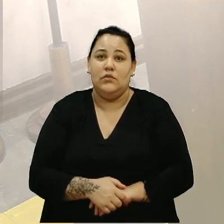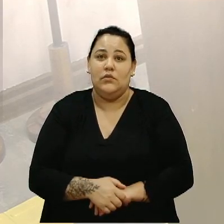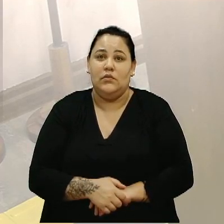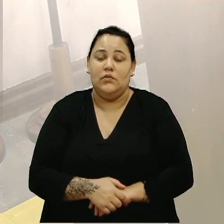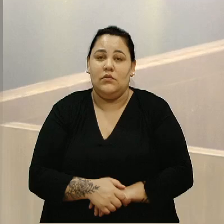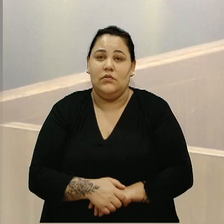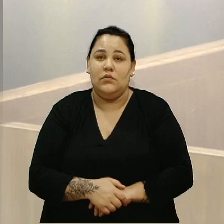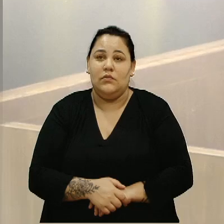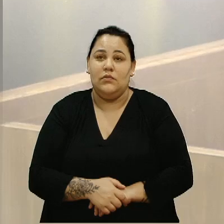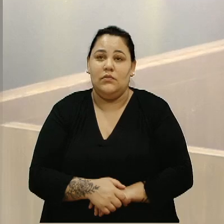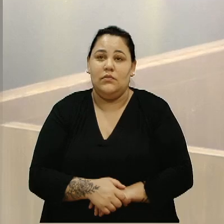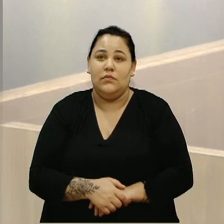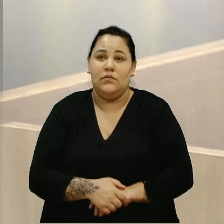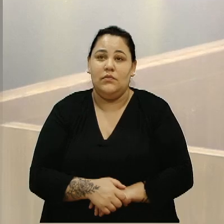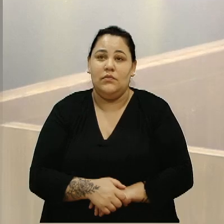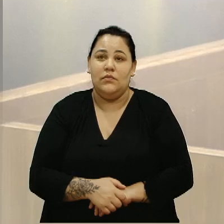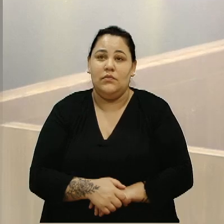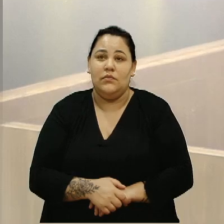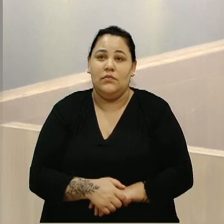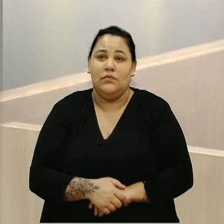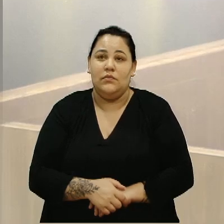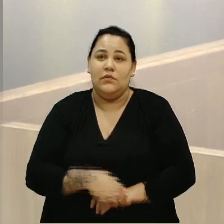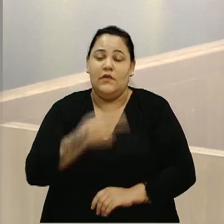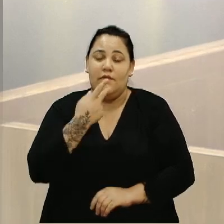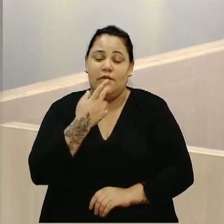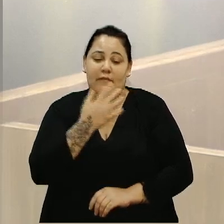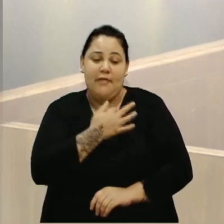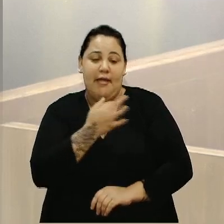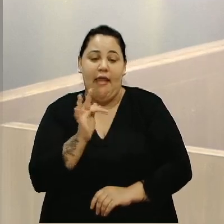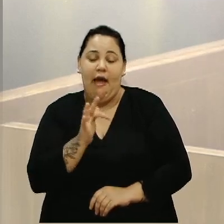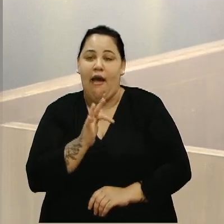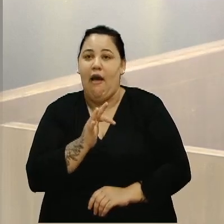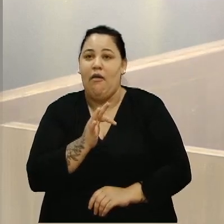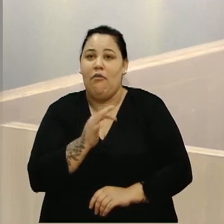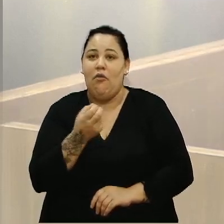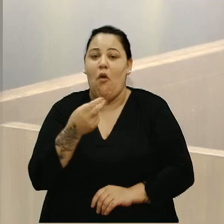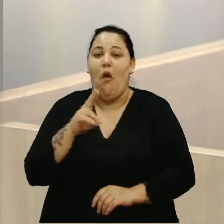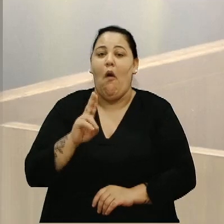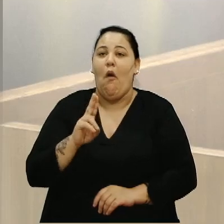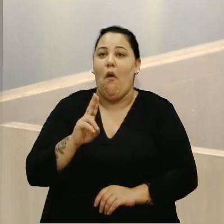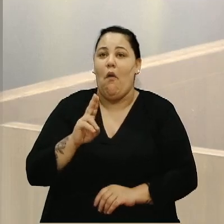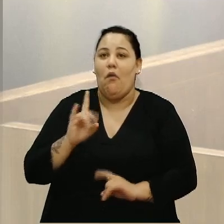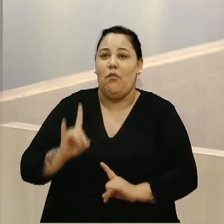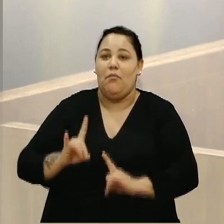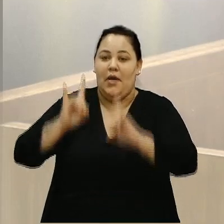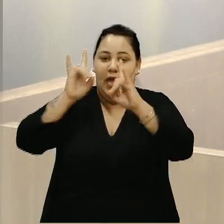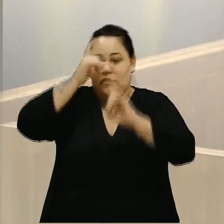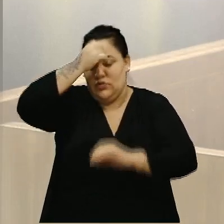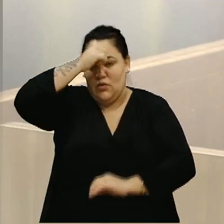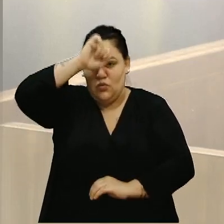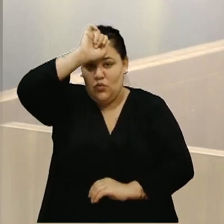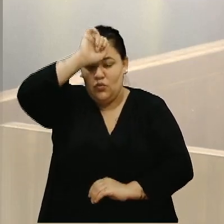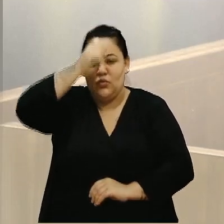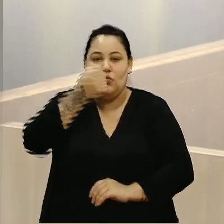a questão se vai ser federalização da UC, se vai ser no prédio da UC, se vai ser no campus 8, se vai